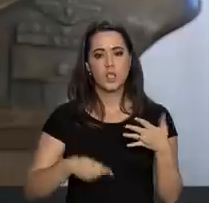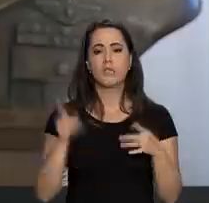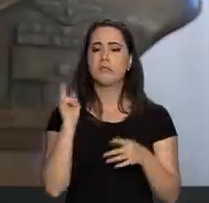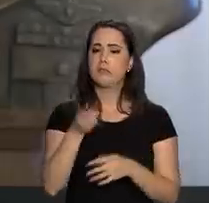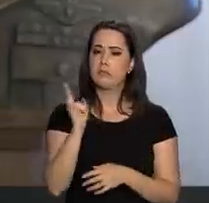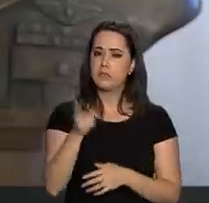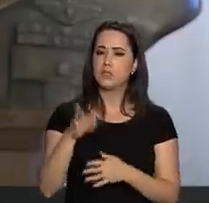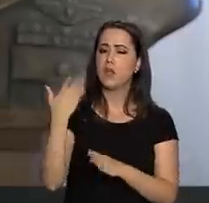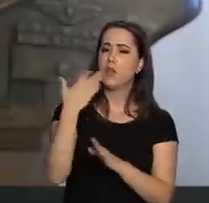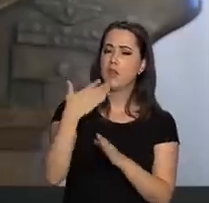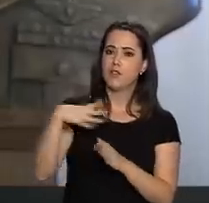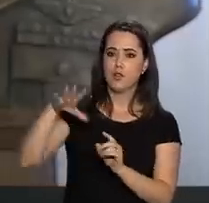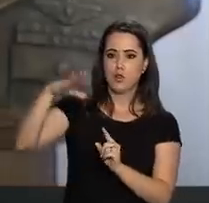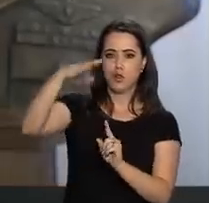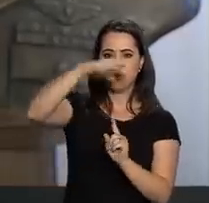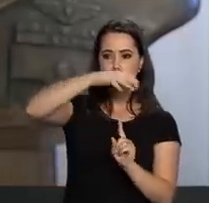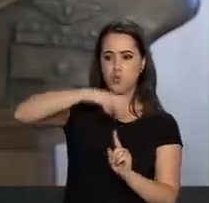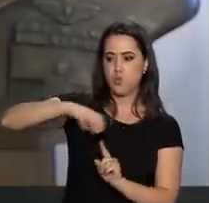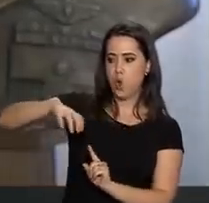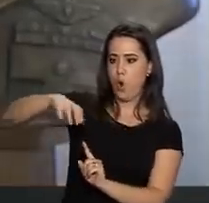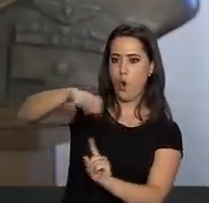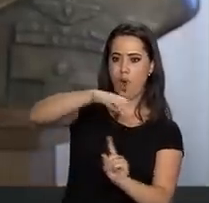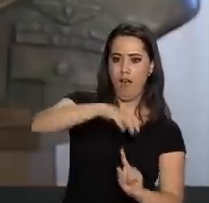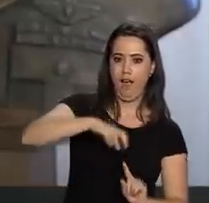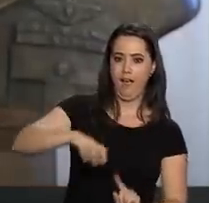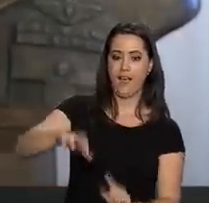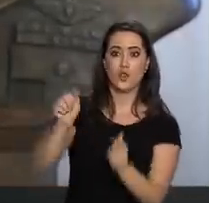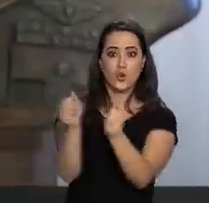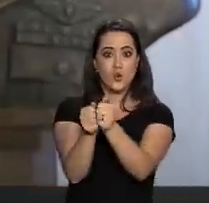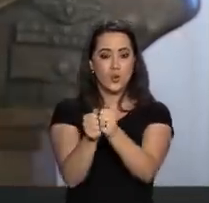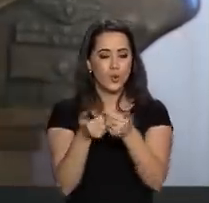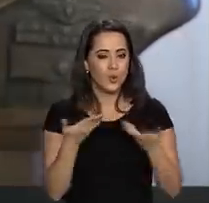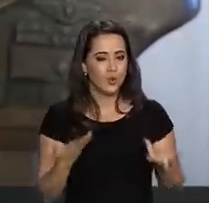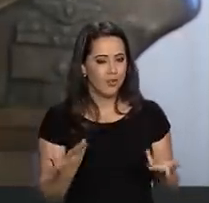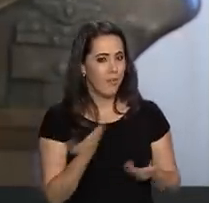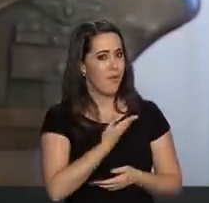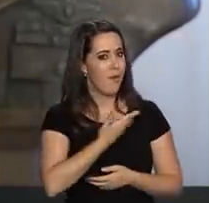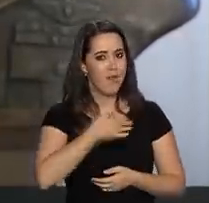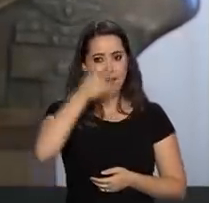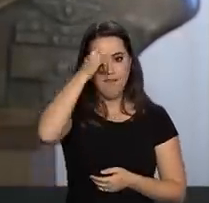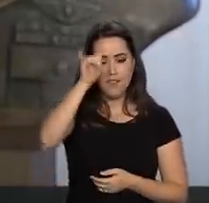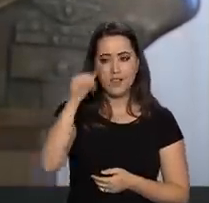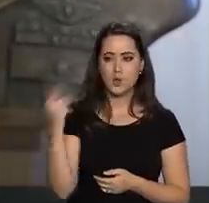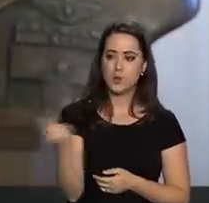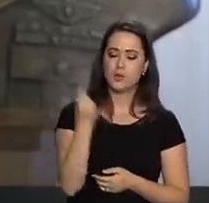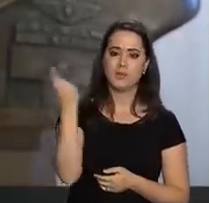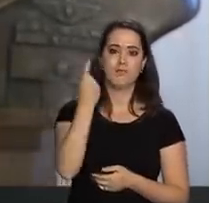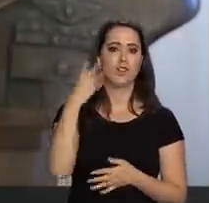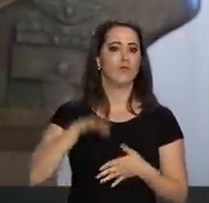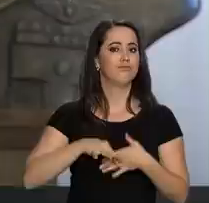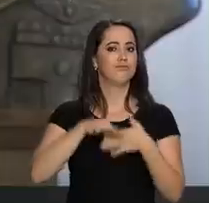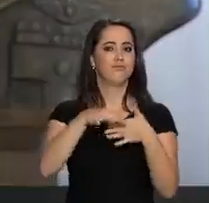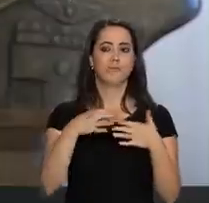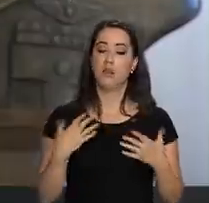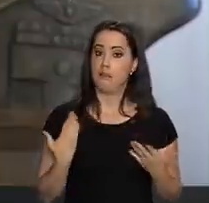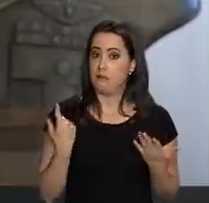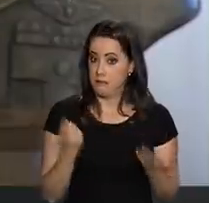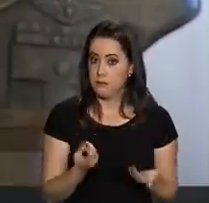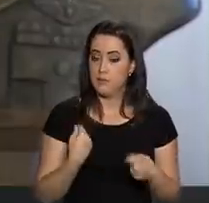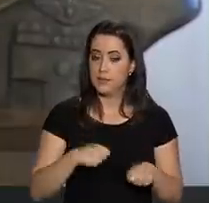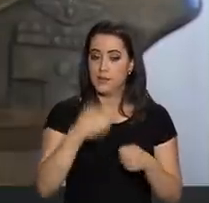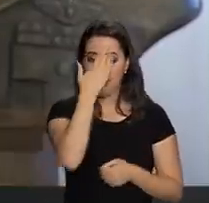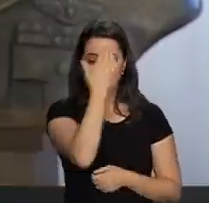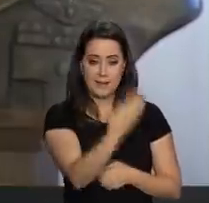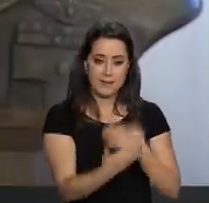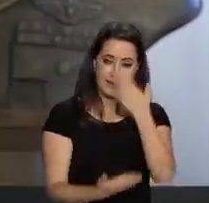ventos dos velames dos paraquedas. Teria que citar os amigos que me ajudaram a evitar a solidão do comando. Teria que